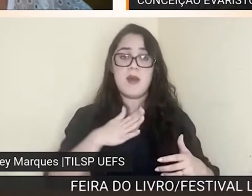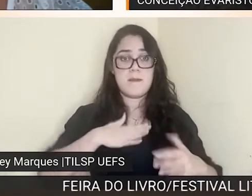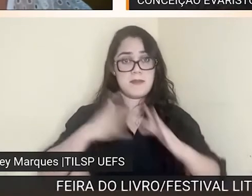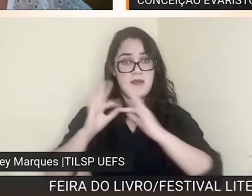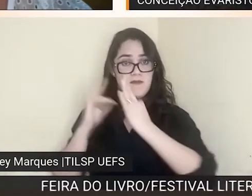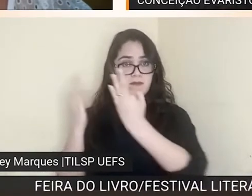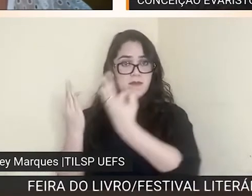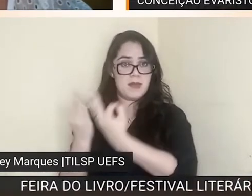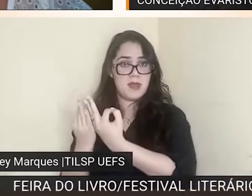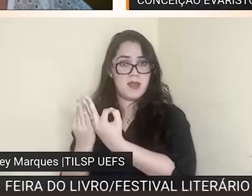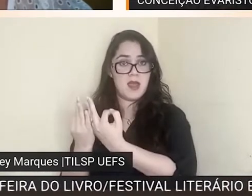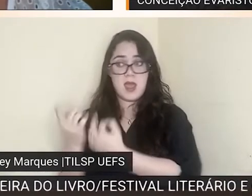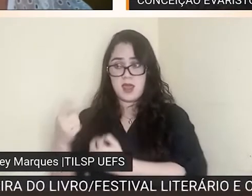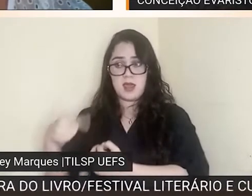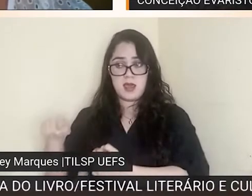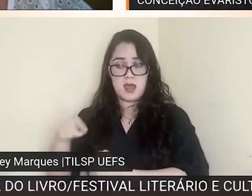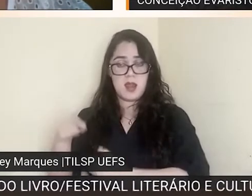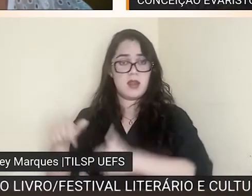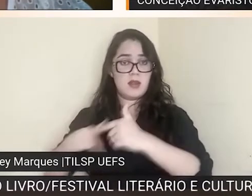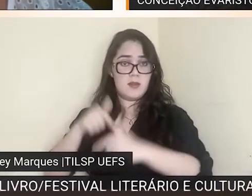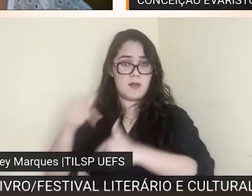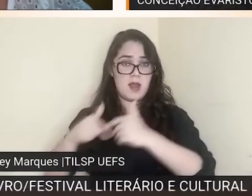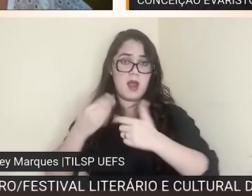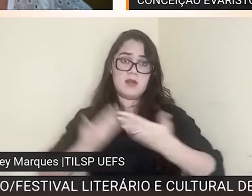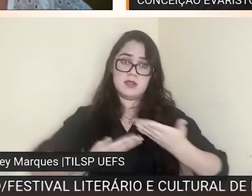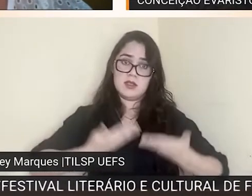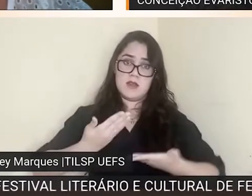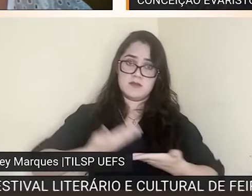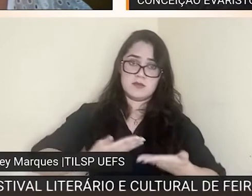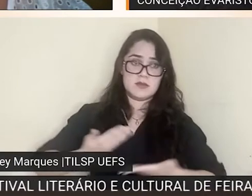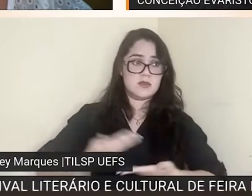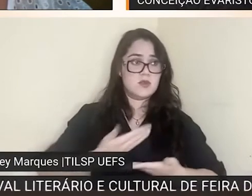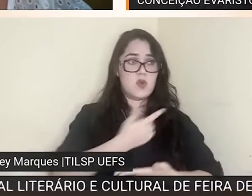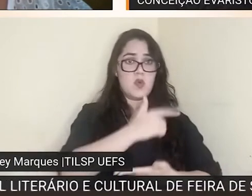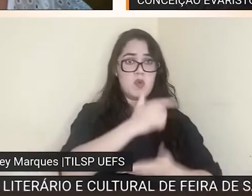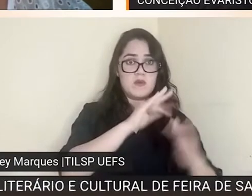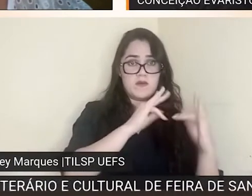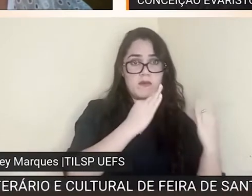lugares subalternizados, me permitiu